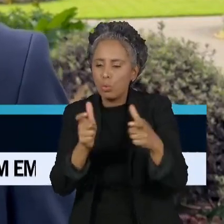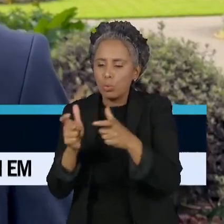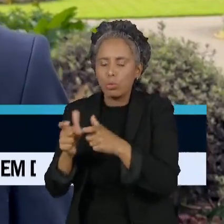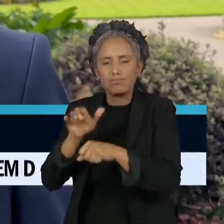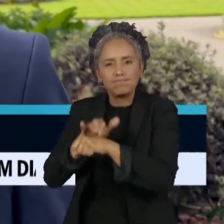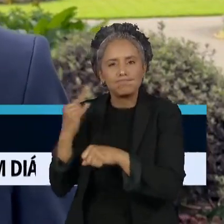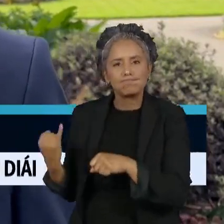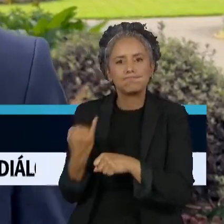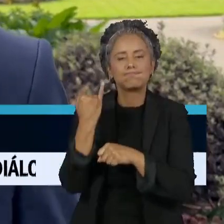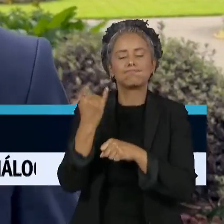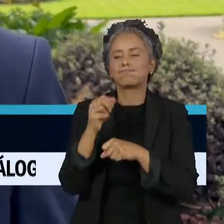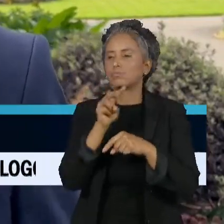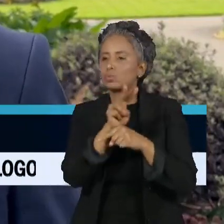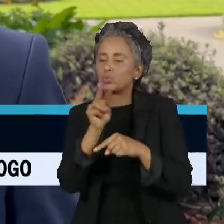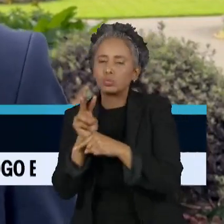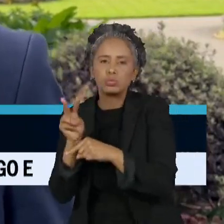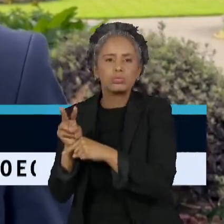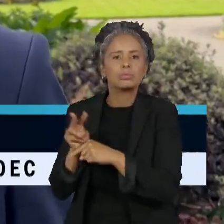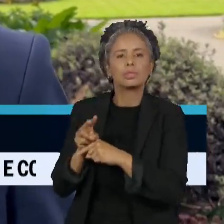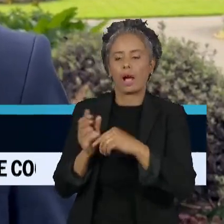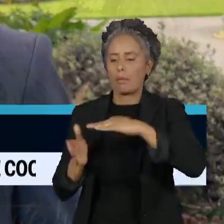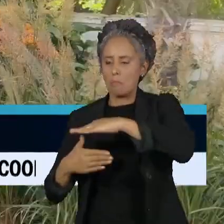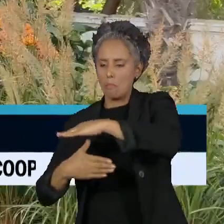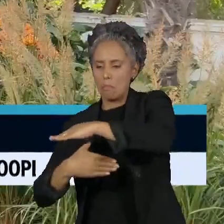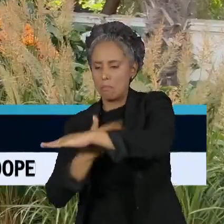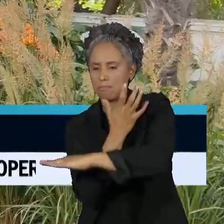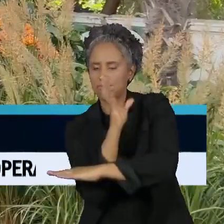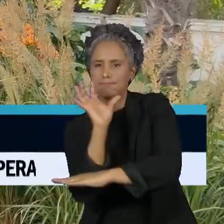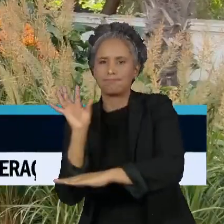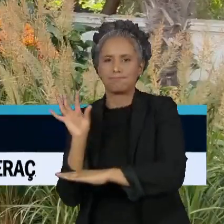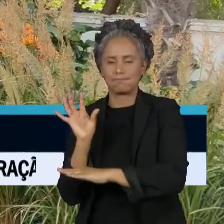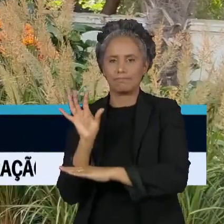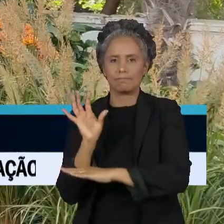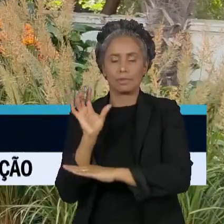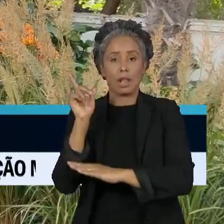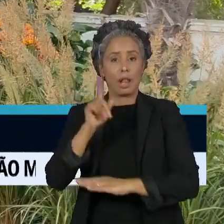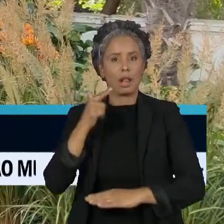conservação e a pesquisa sobre a biodiversidade vegetal. De Londres, Leão Serva.